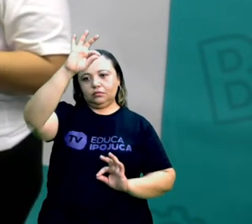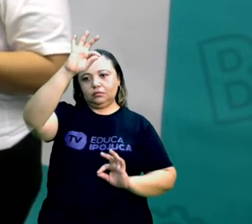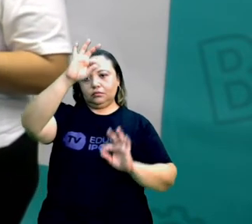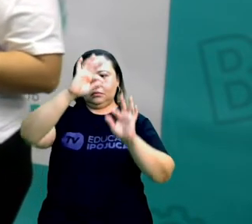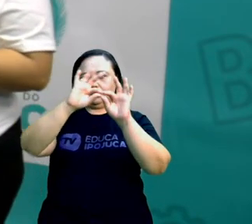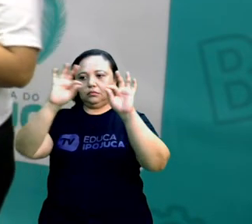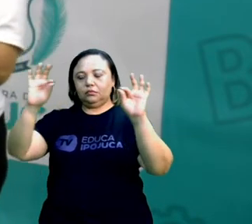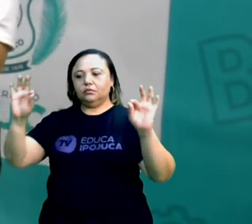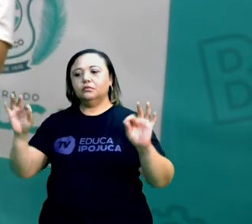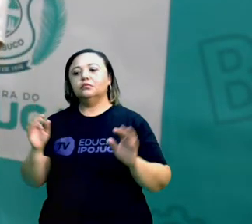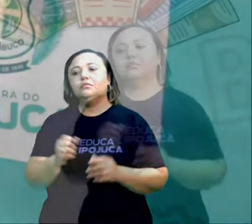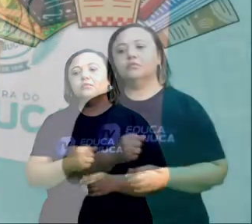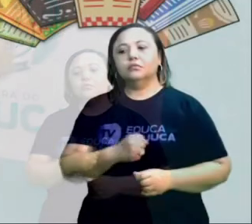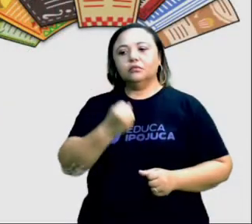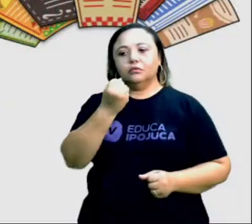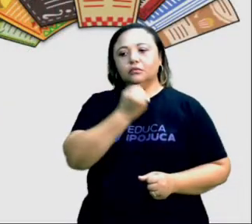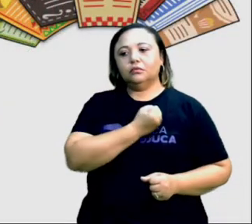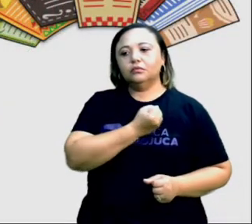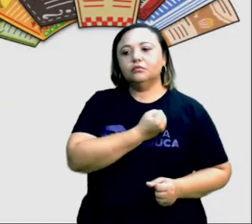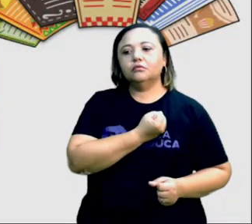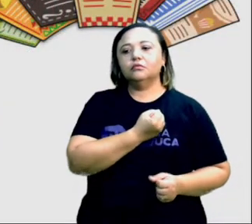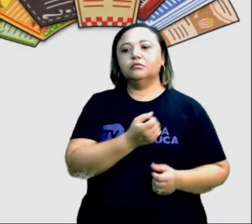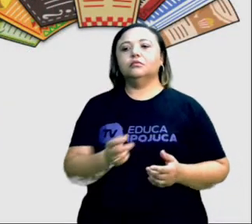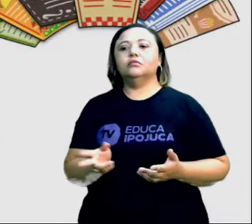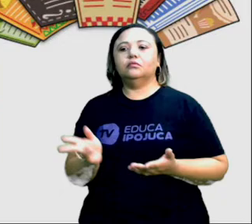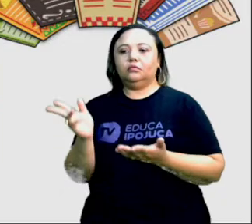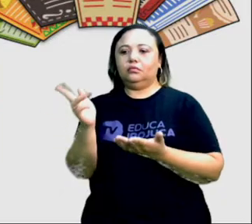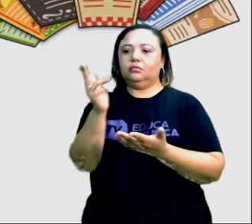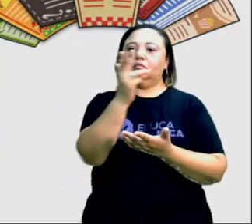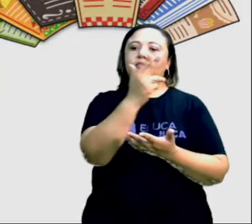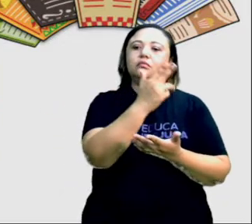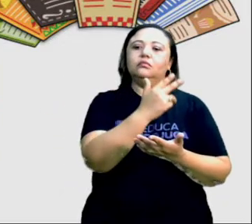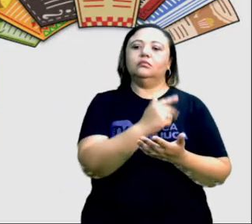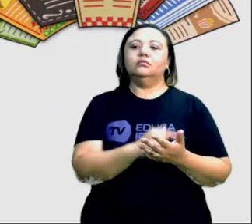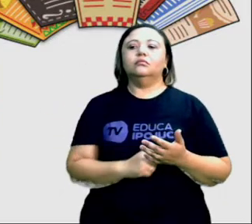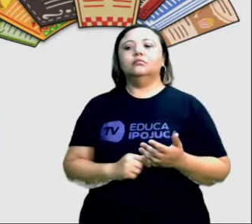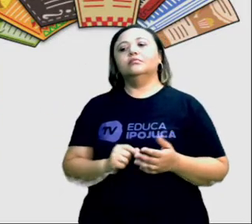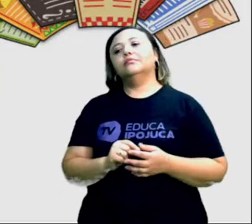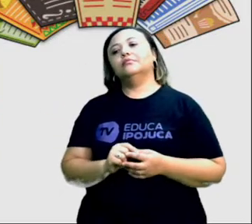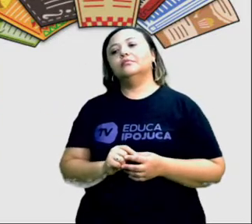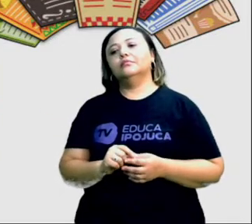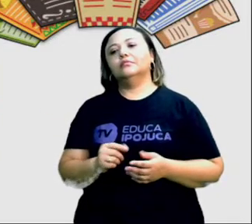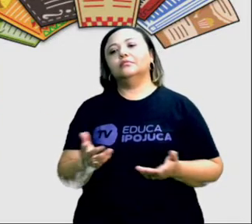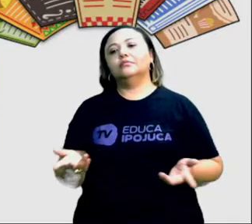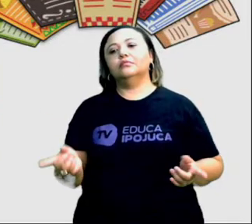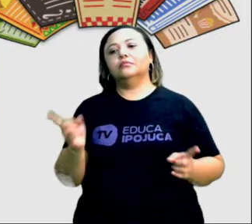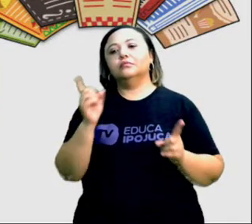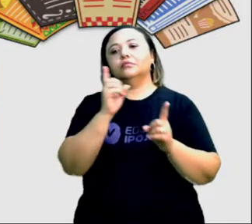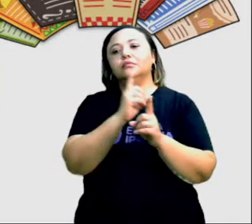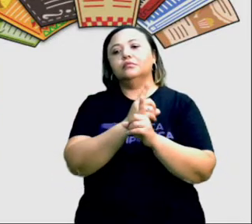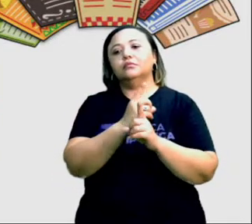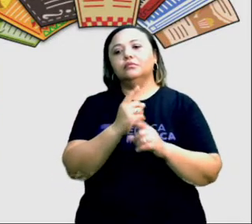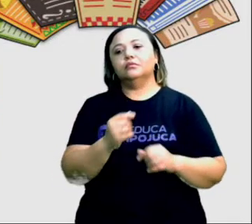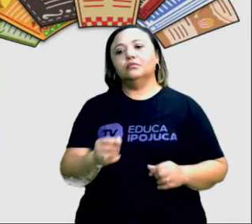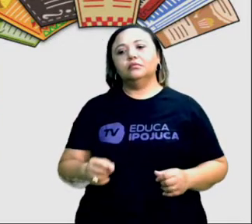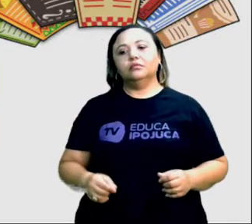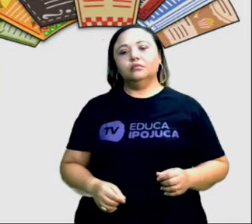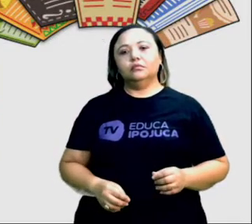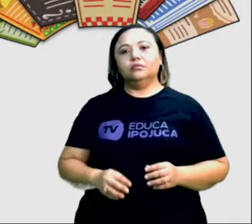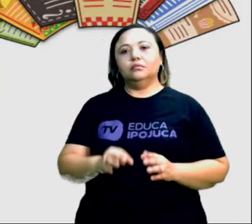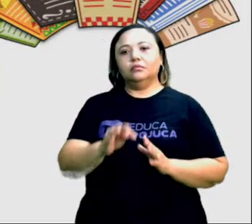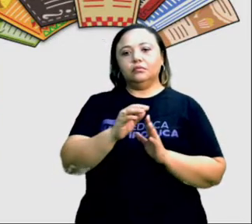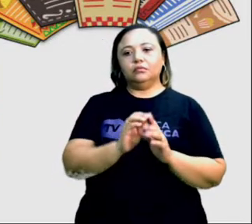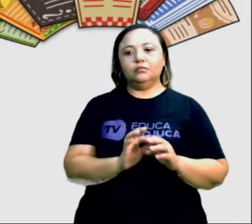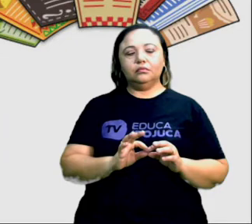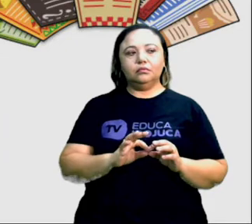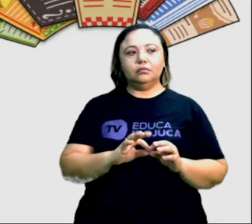são informações de formas de sinais, desenhos, figuras, signos. Encontramos também Colunas, que